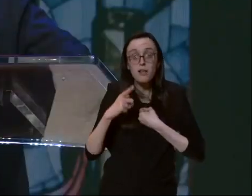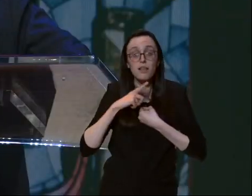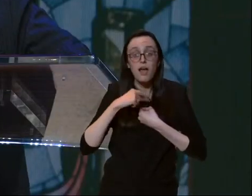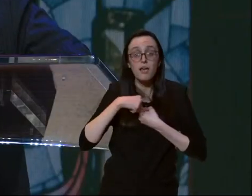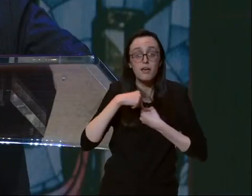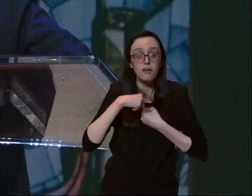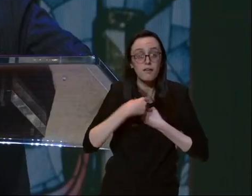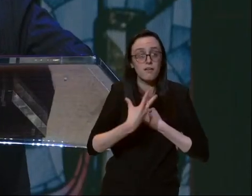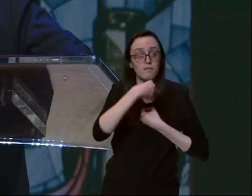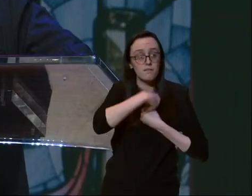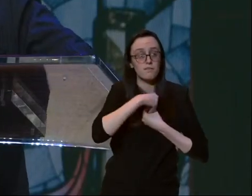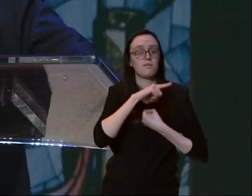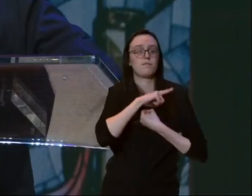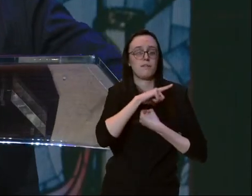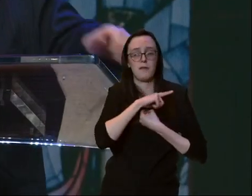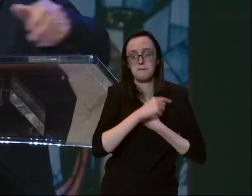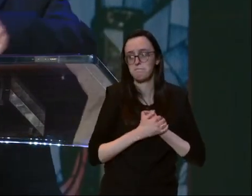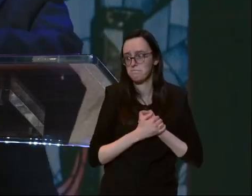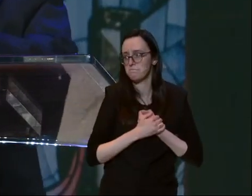há?